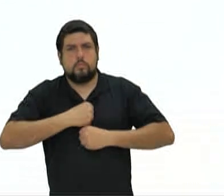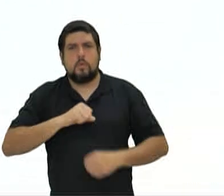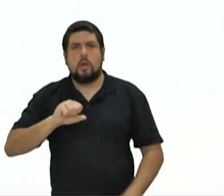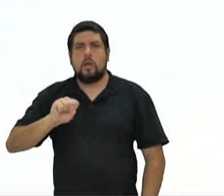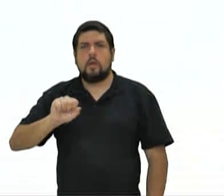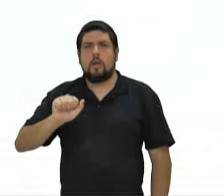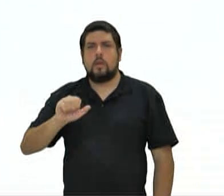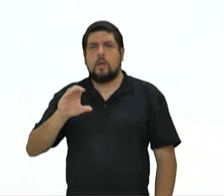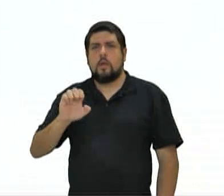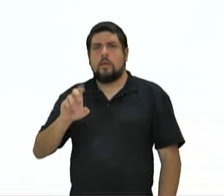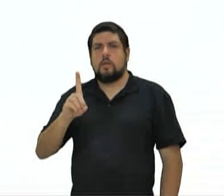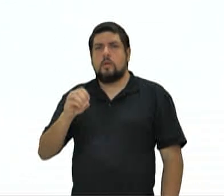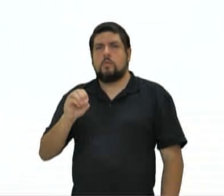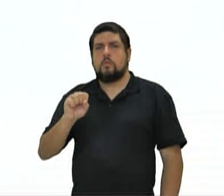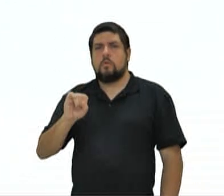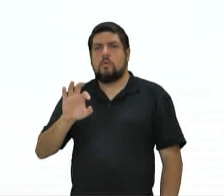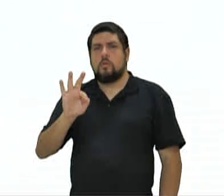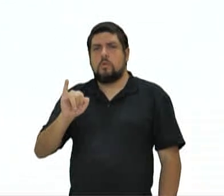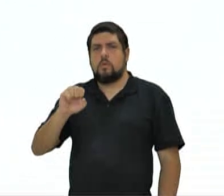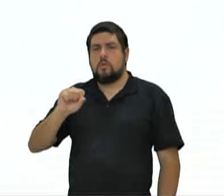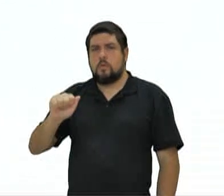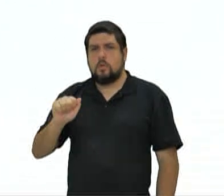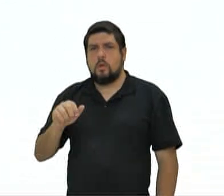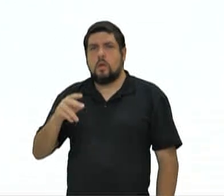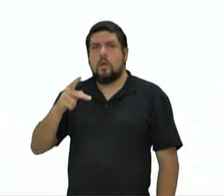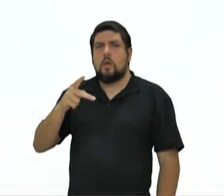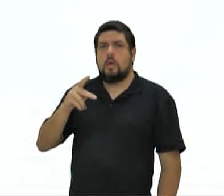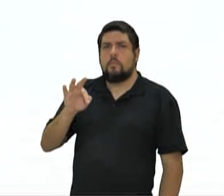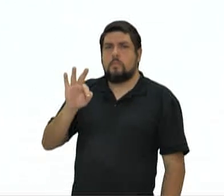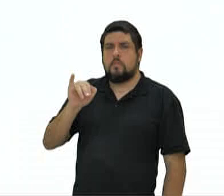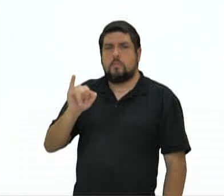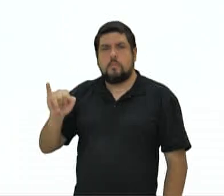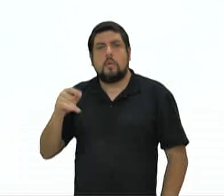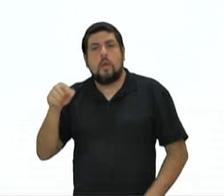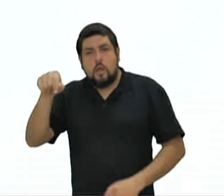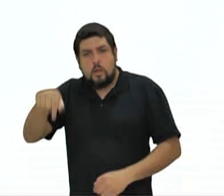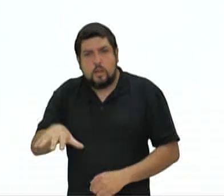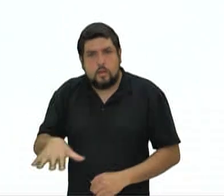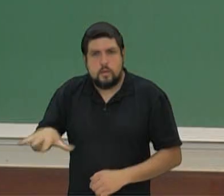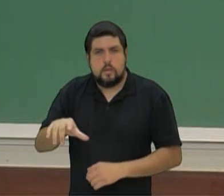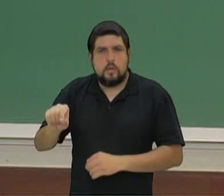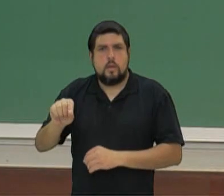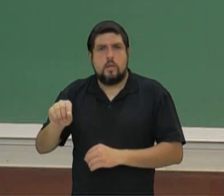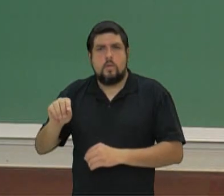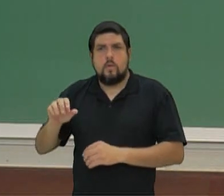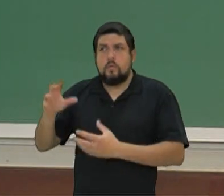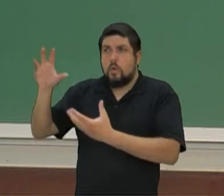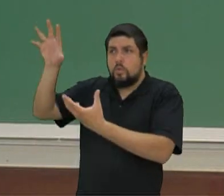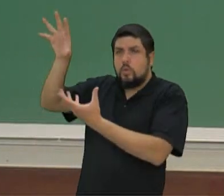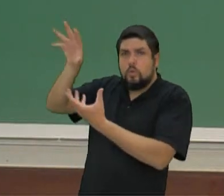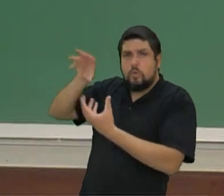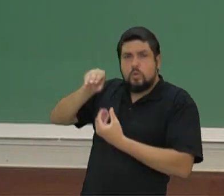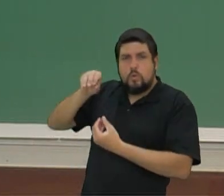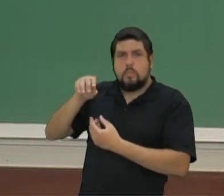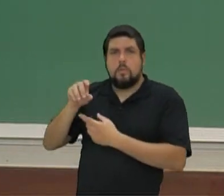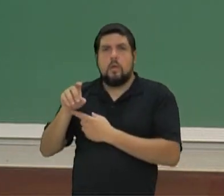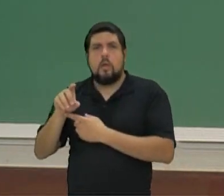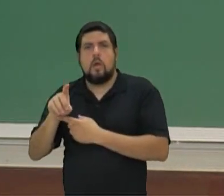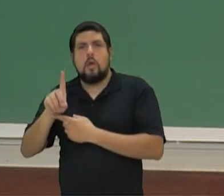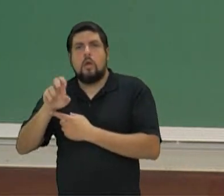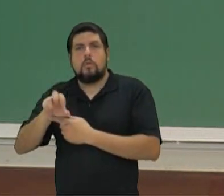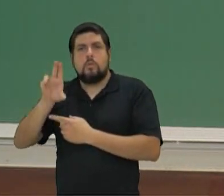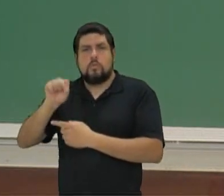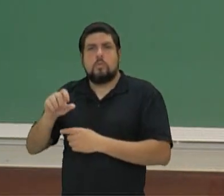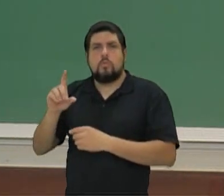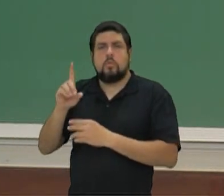às pessoas os conselhos ou as orientações dadas pelo deus Apolo. Achei muito curioso isso aí, é a arqueologia, não é